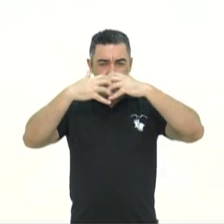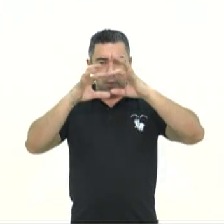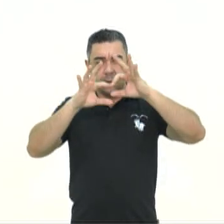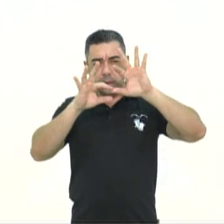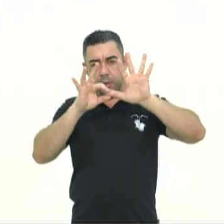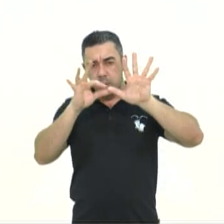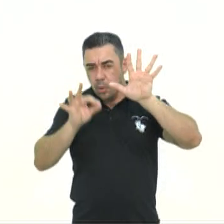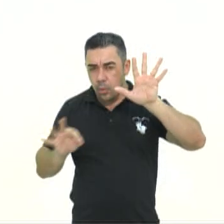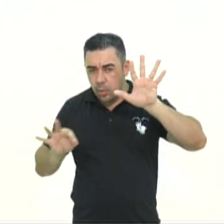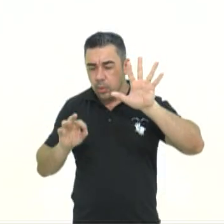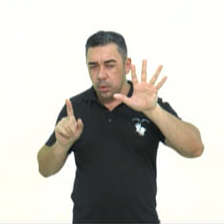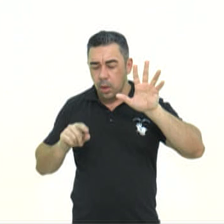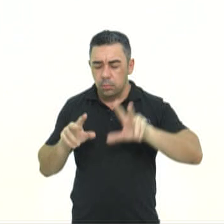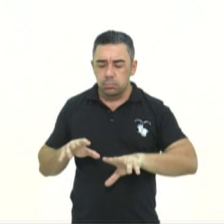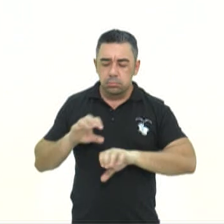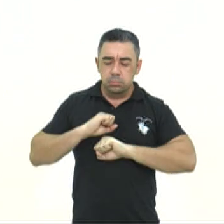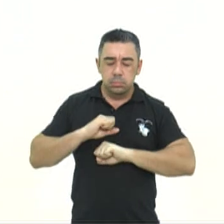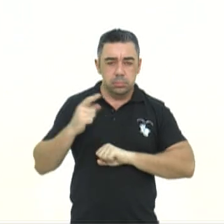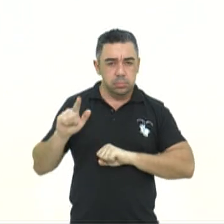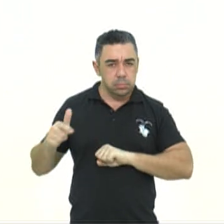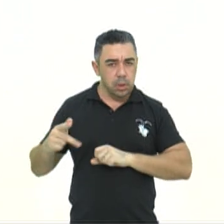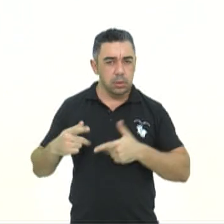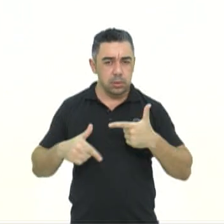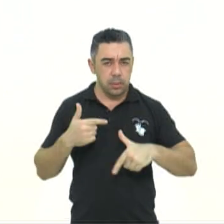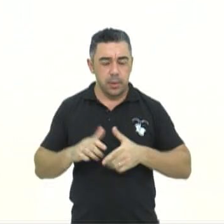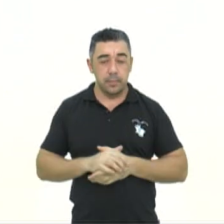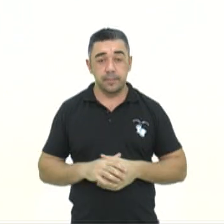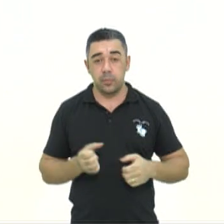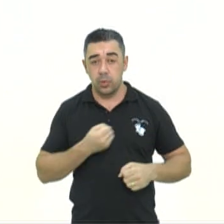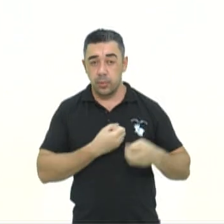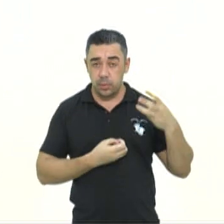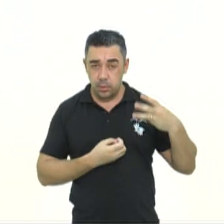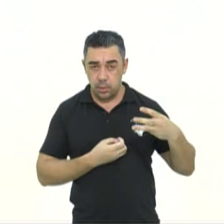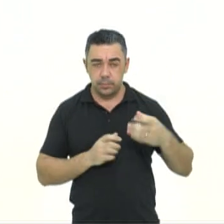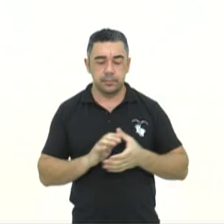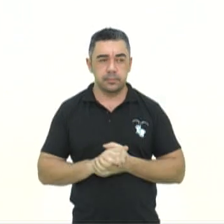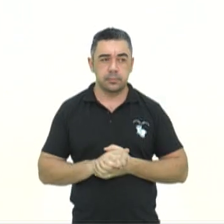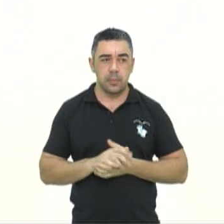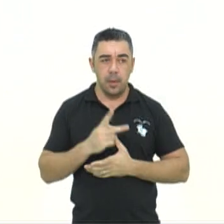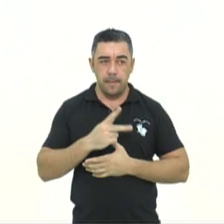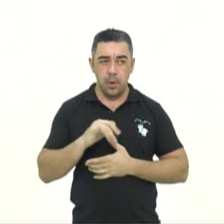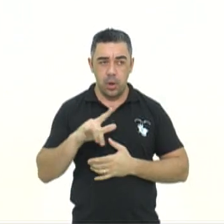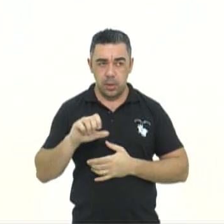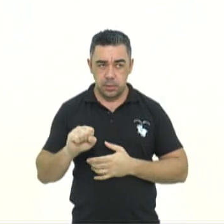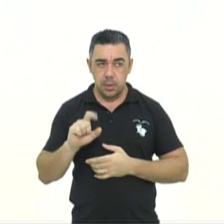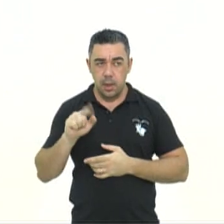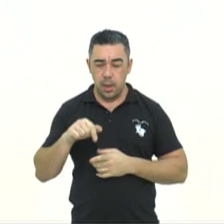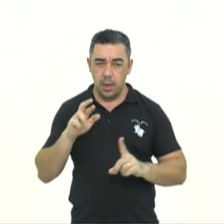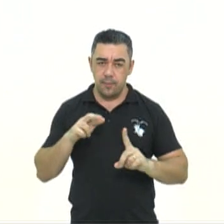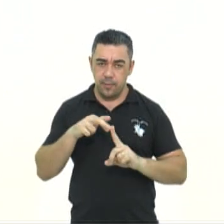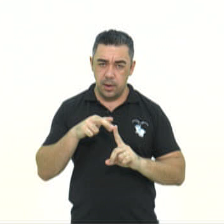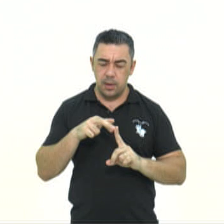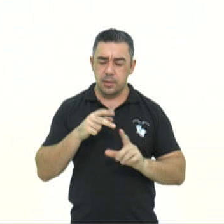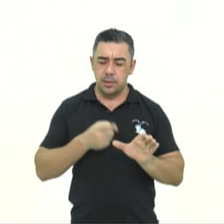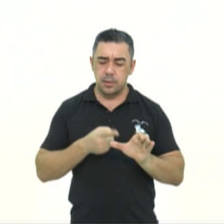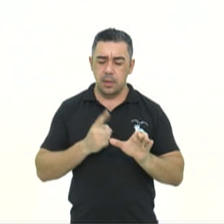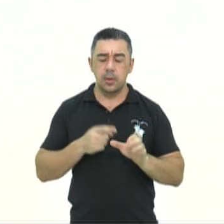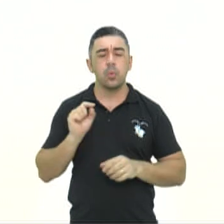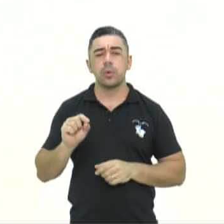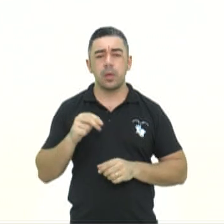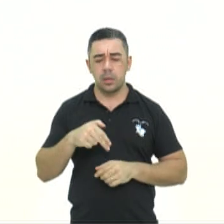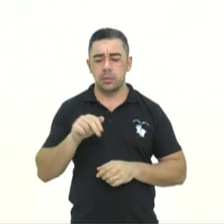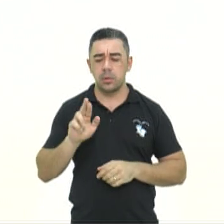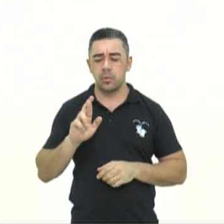seu trabalho? E questão número 3. Se Polis faz referência à cidade, o que seria